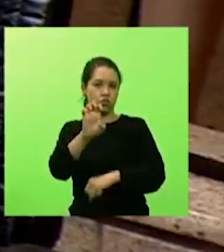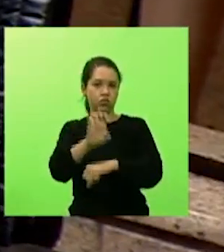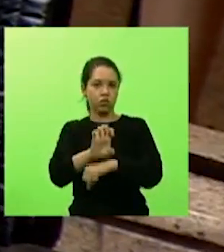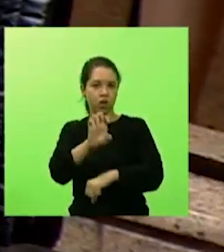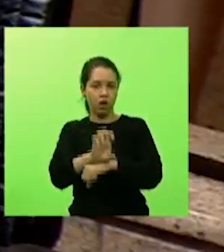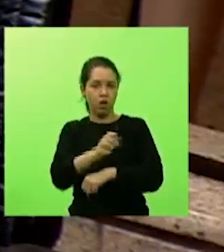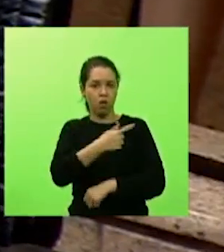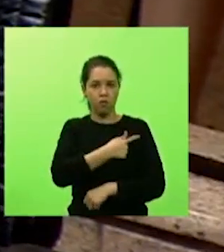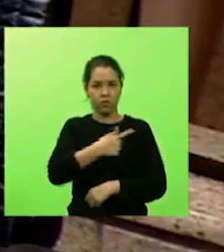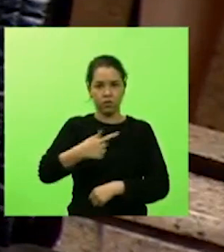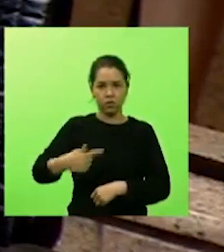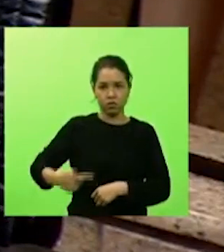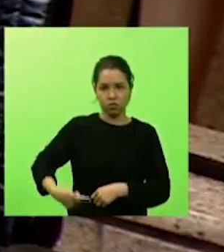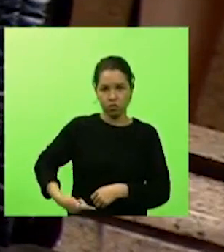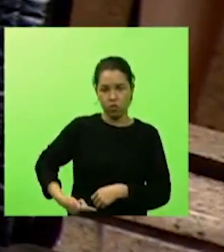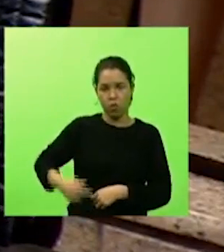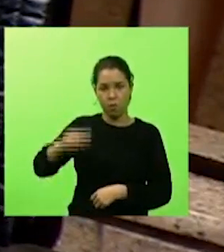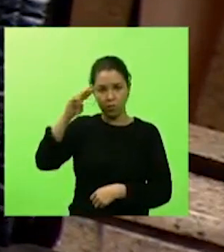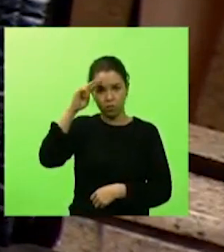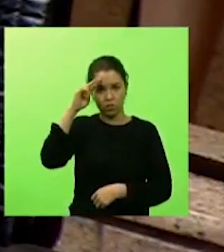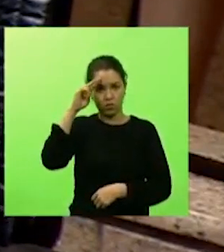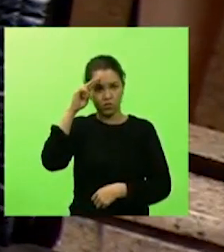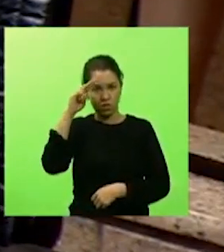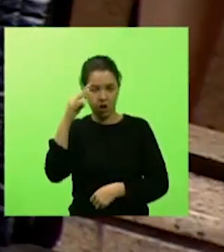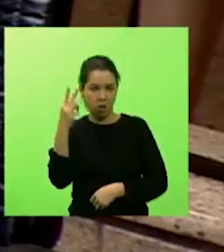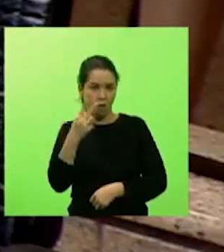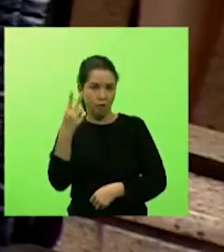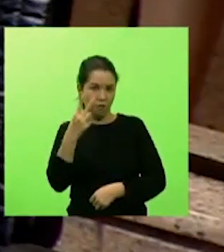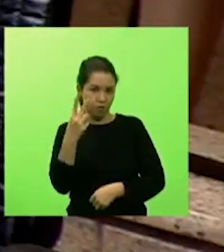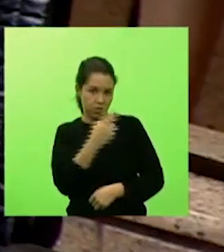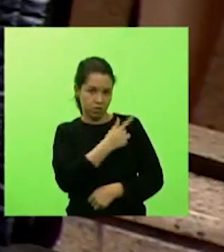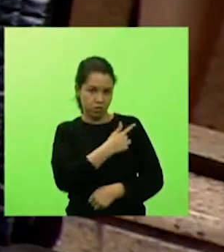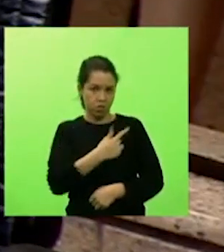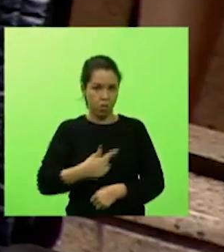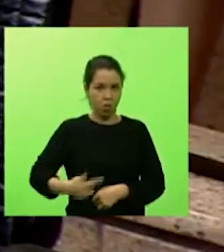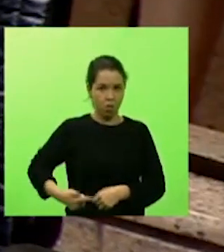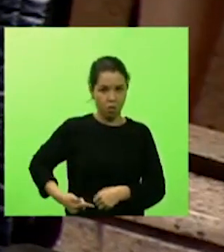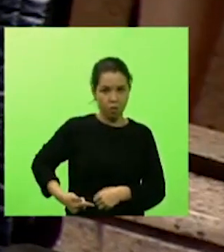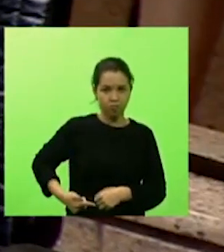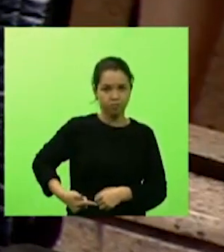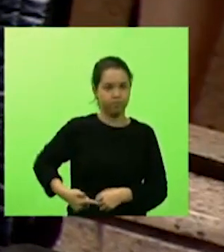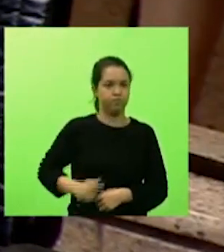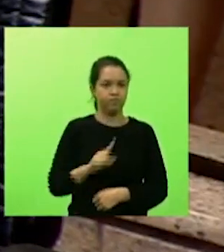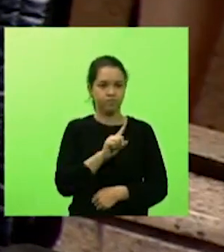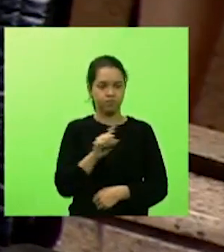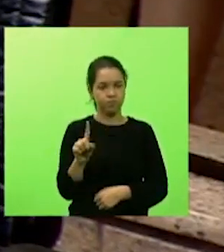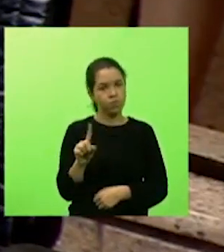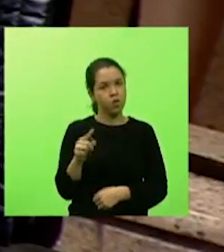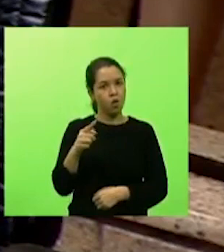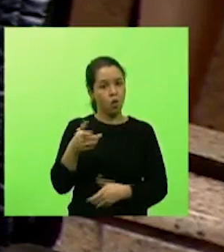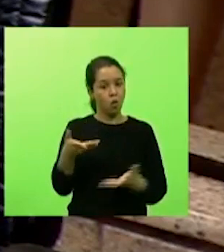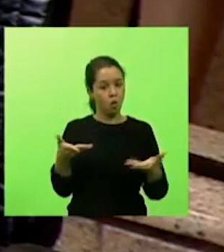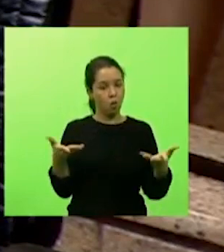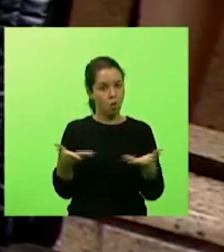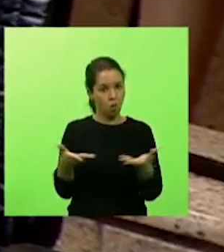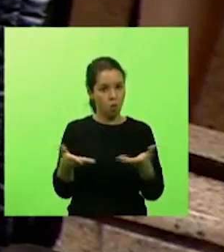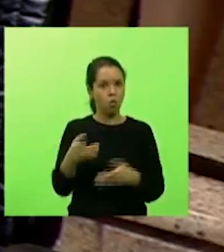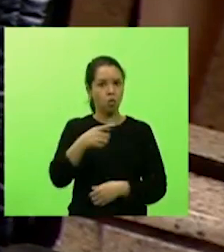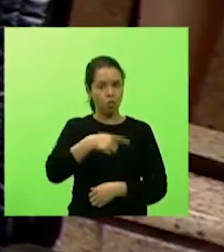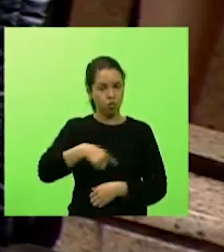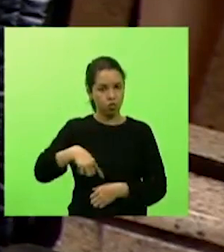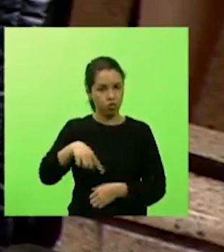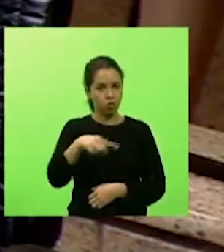governador Carlos Moisés, nem a vice, a Daniela. Hoje nós estaremos aqui,